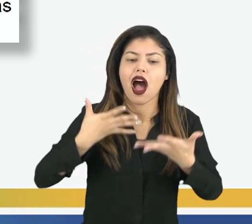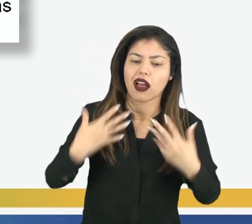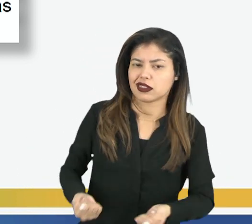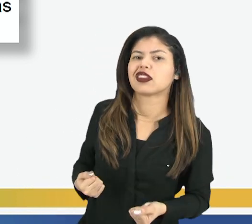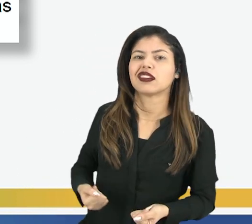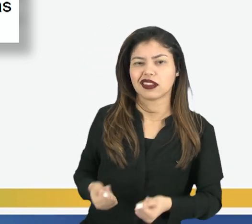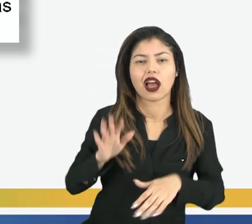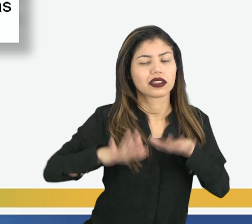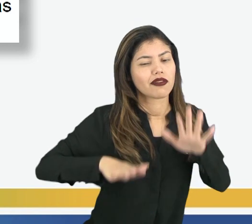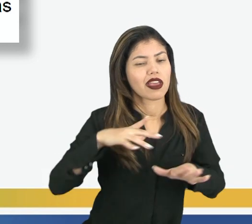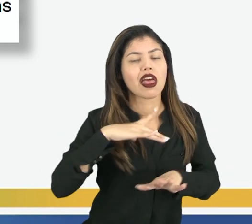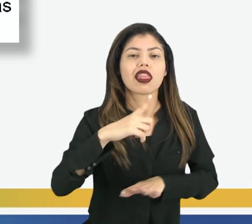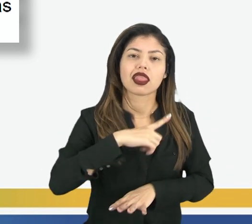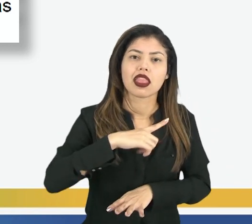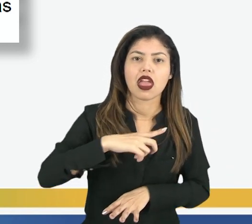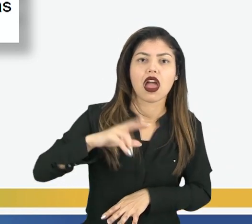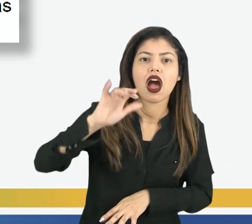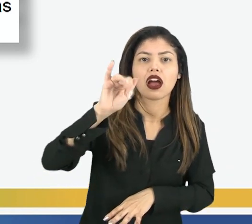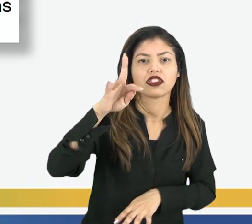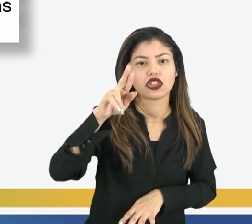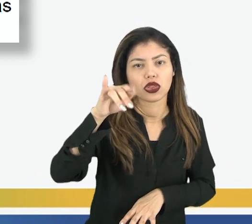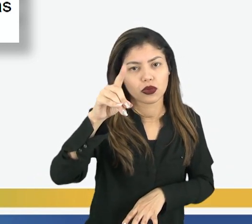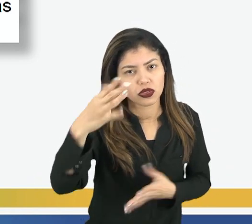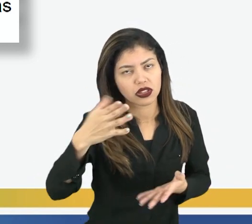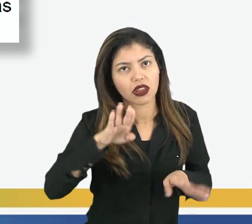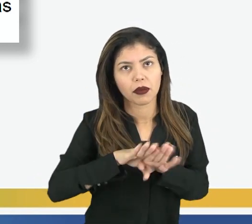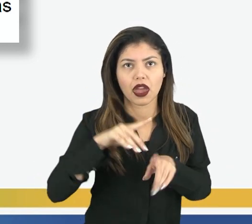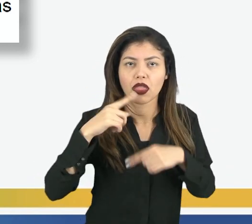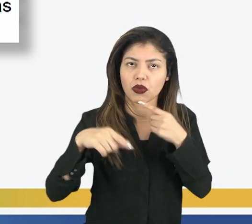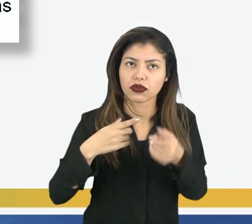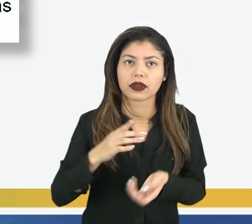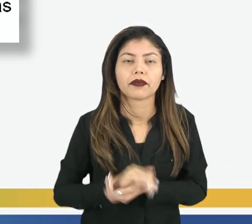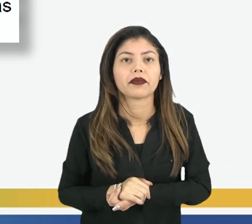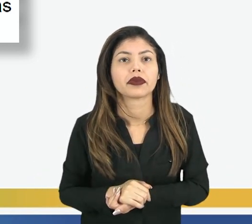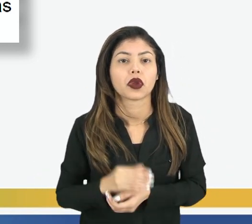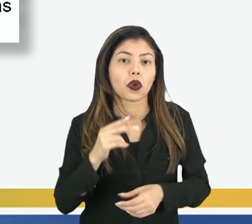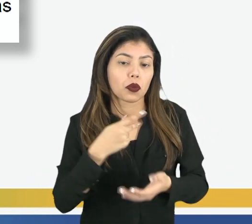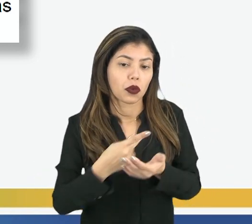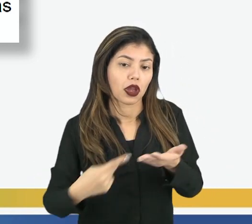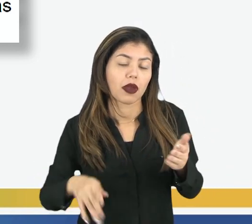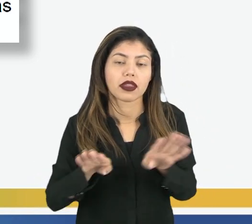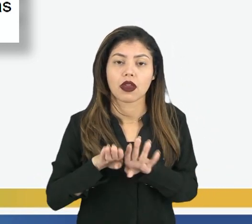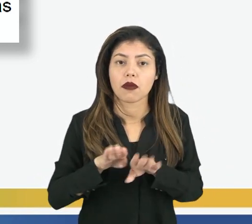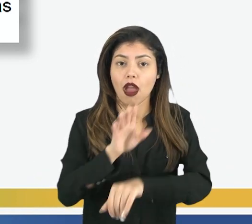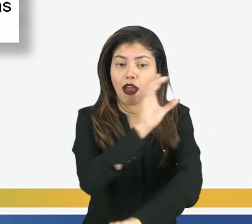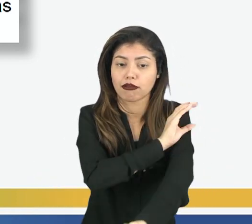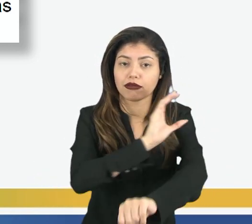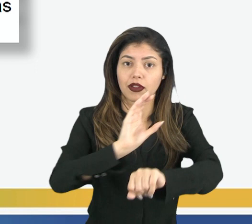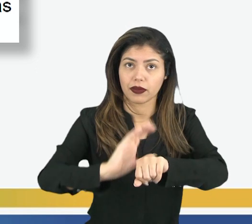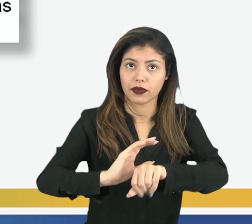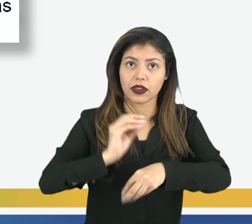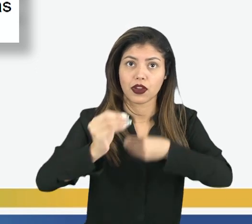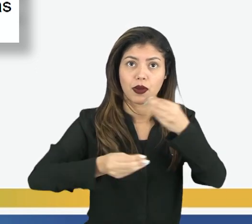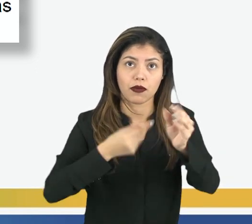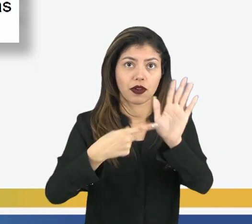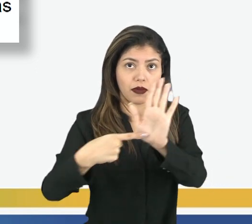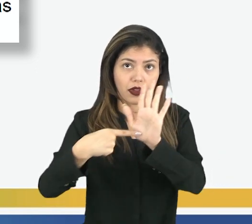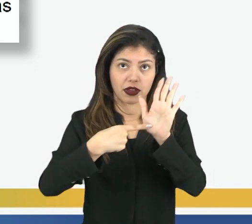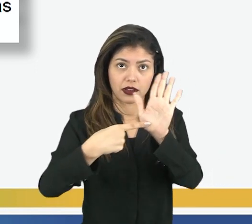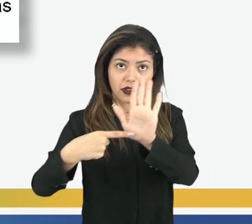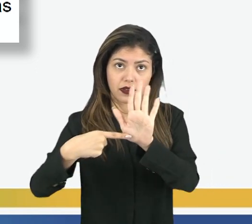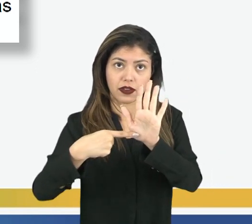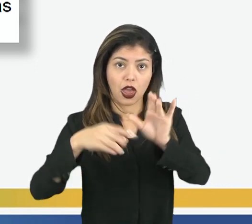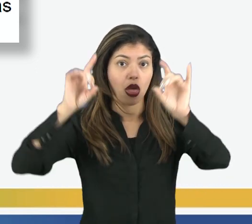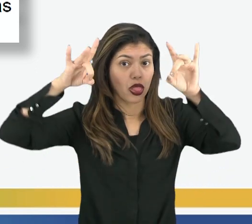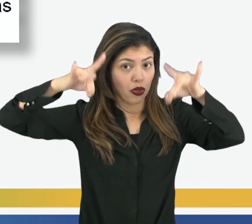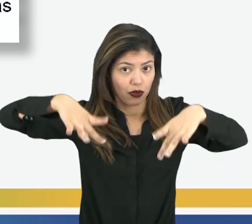de viver essa dúvida. O poema também pode revelar valores culturais, como foi demonstrado